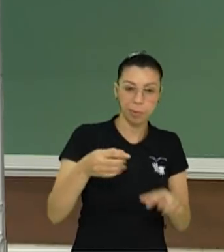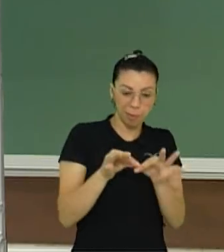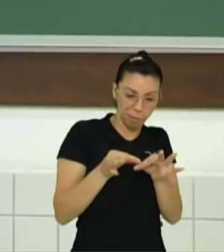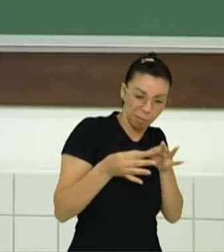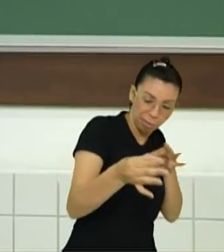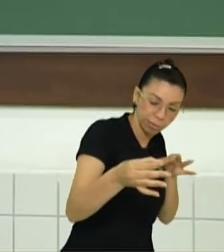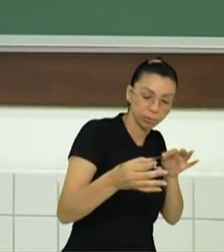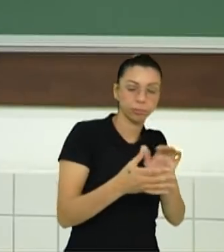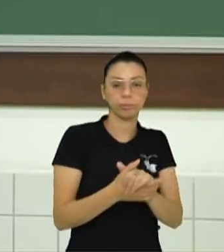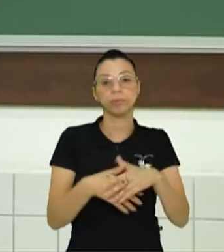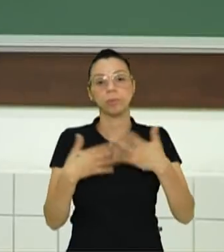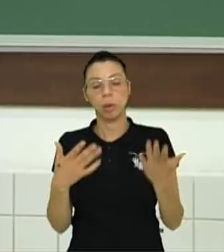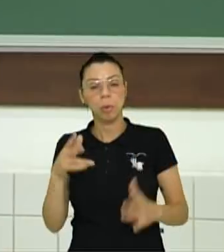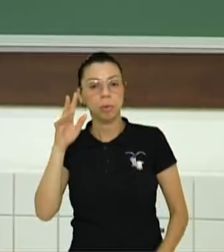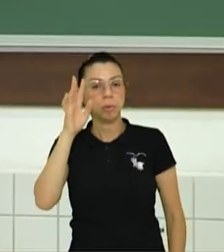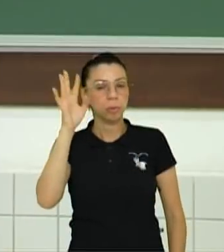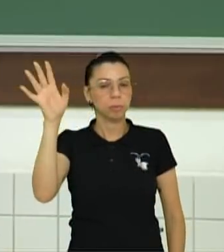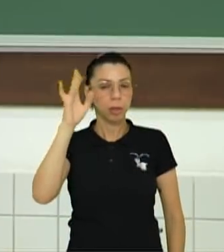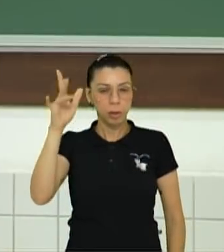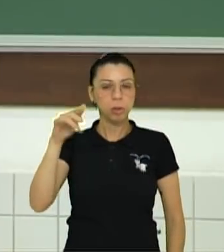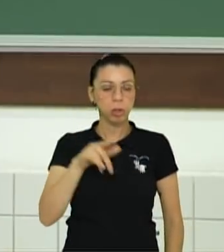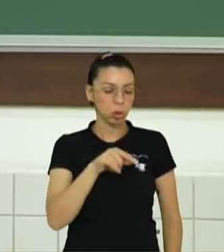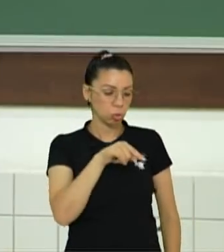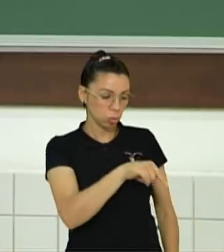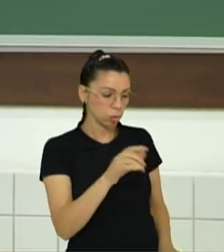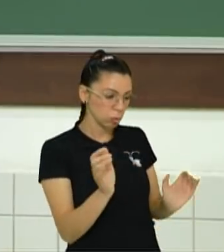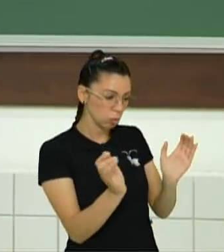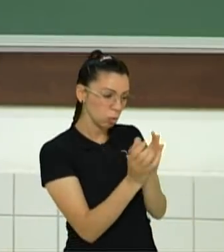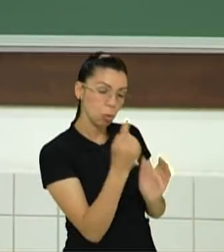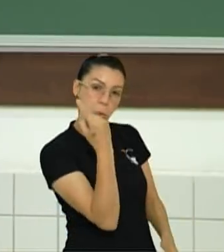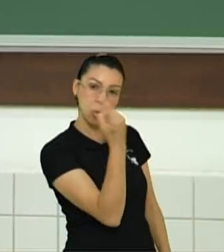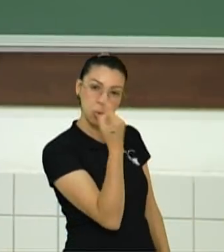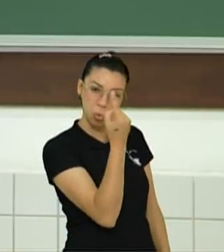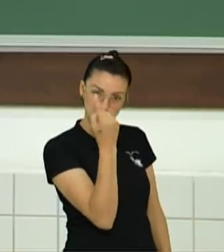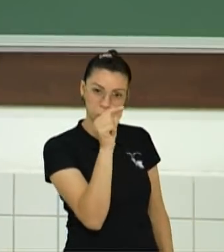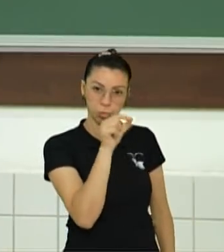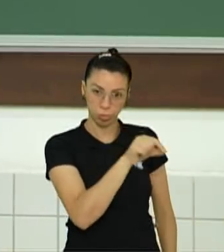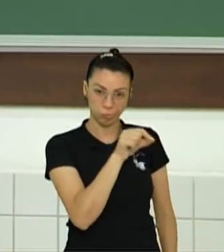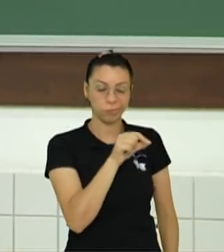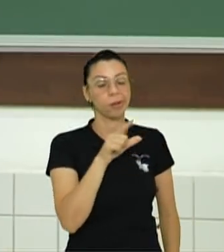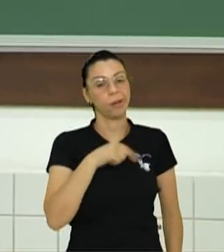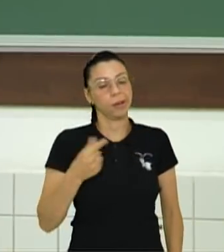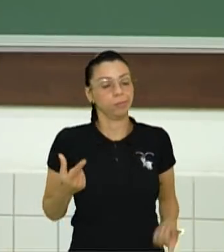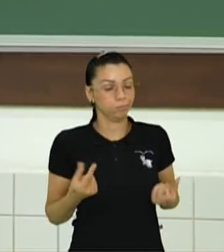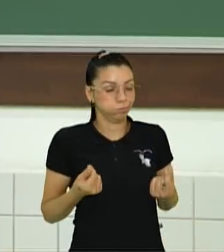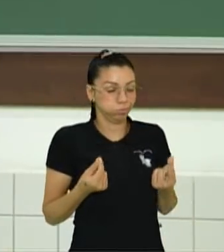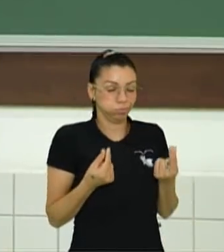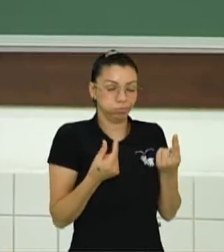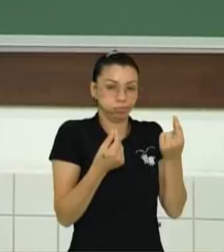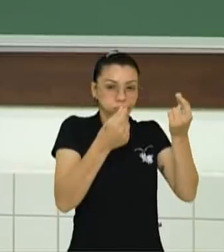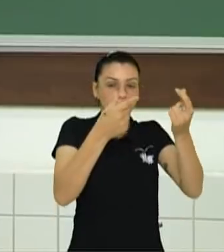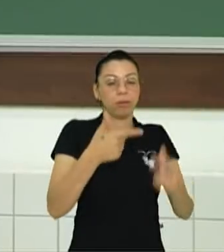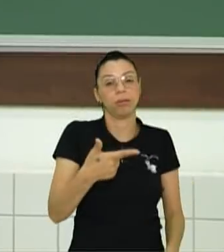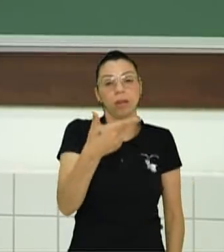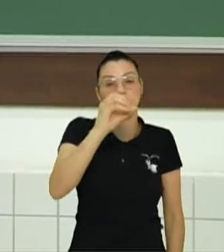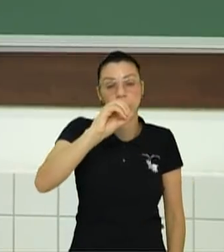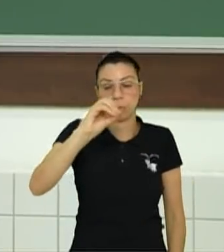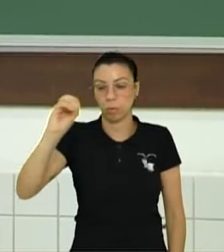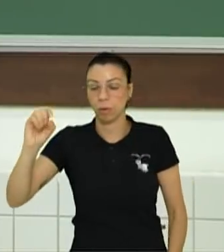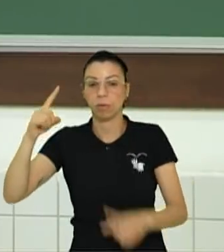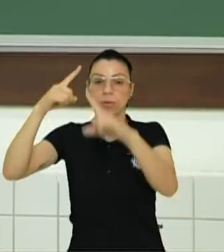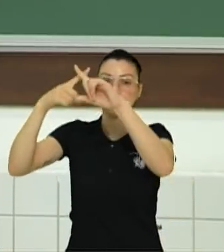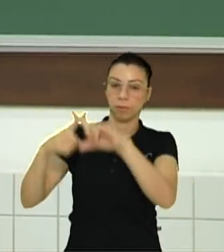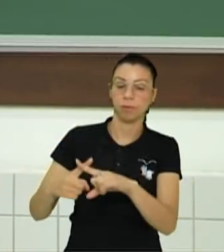patrício muito rico na Roma República e ele tem 200 vezes o número 10 mil, né? Já pensou